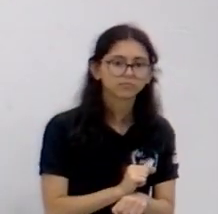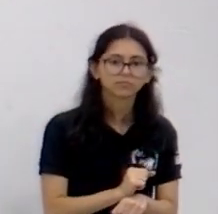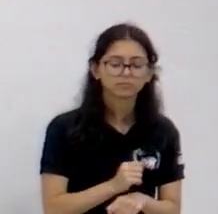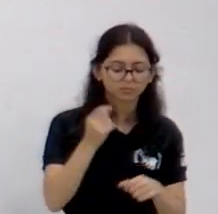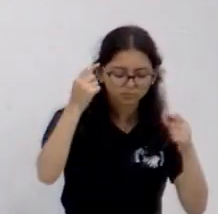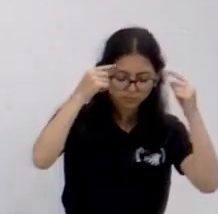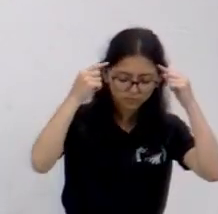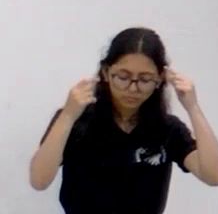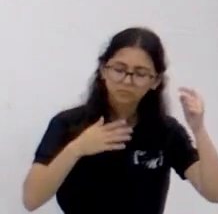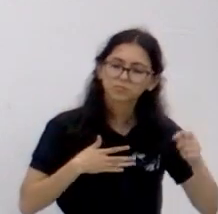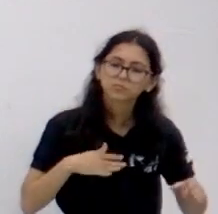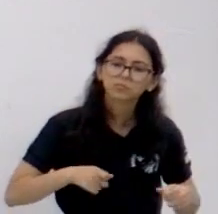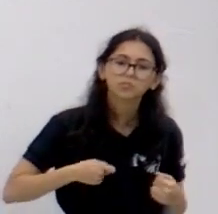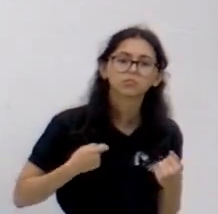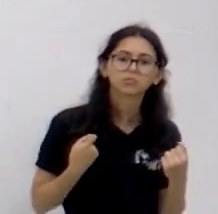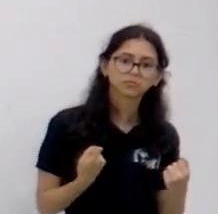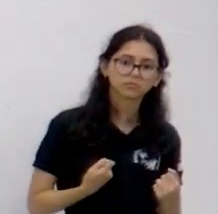poder?